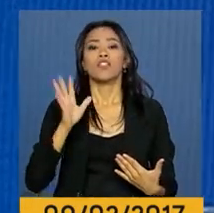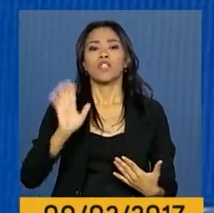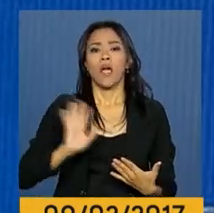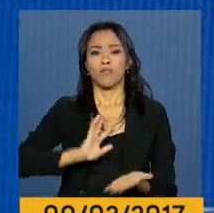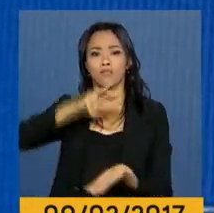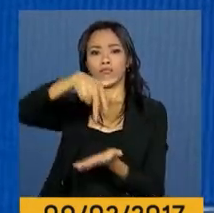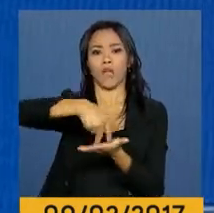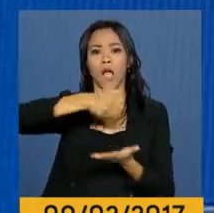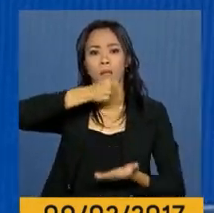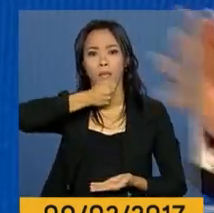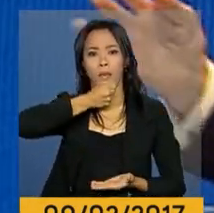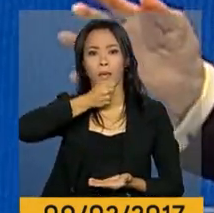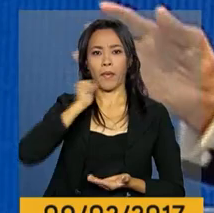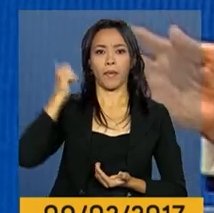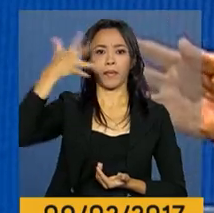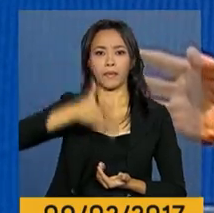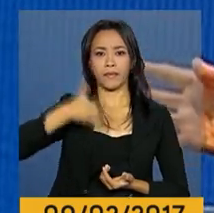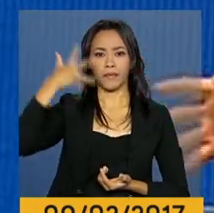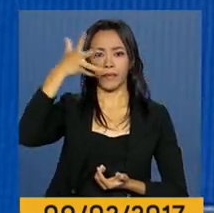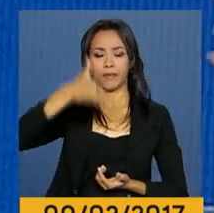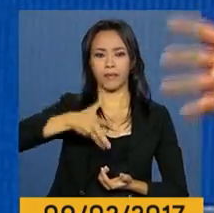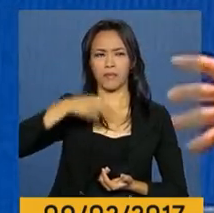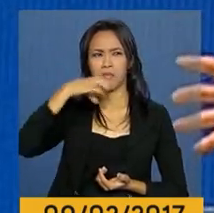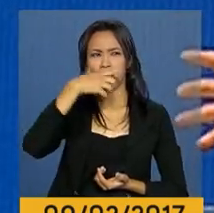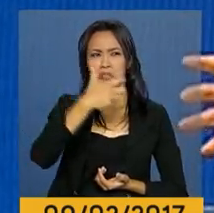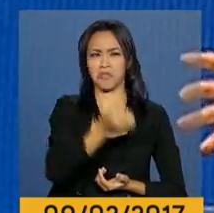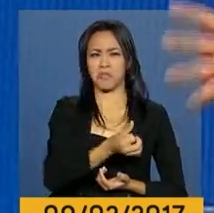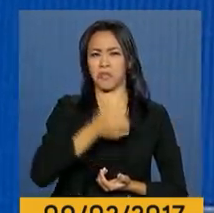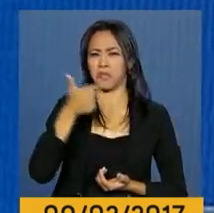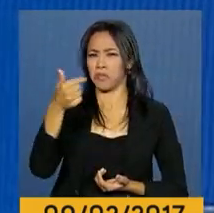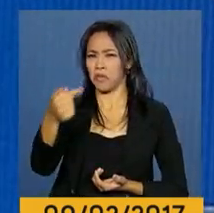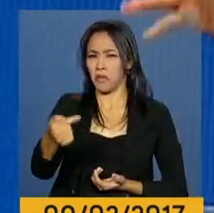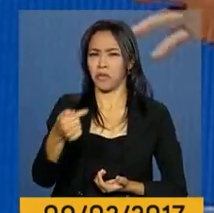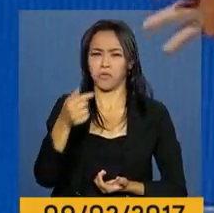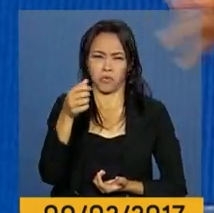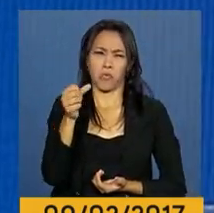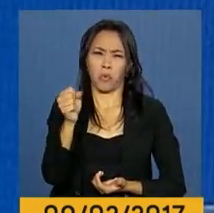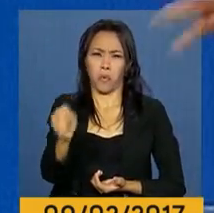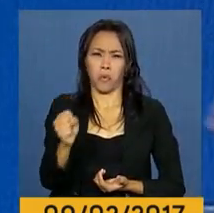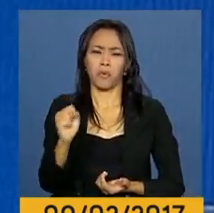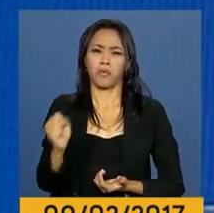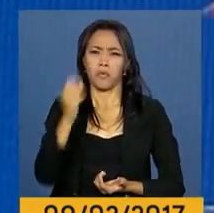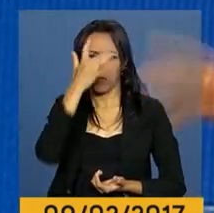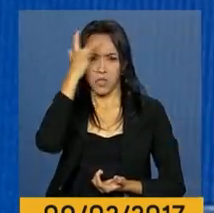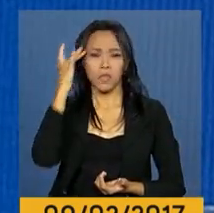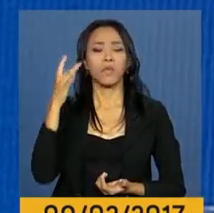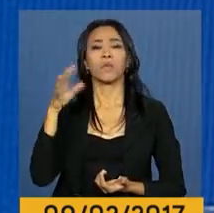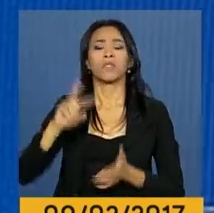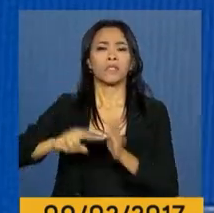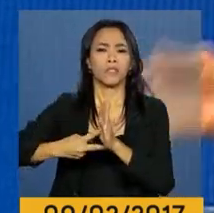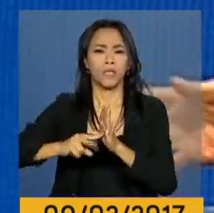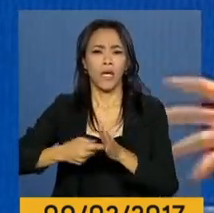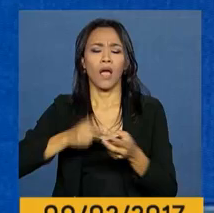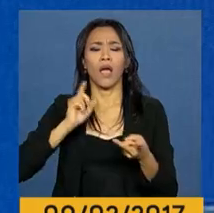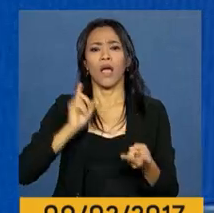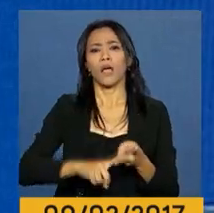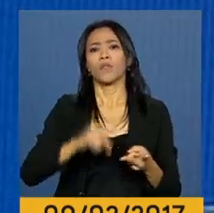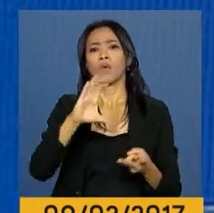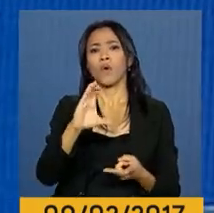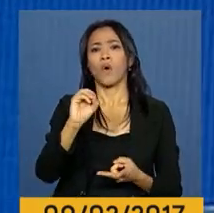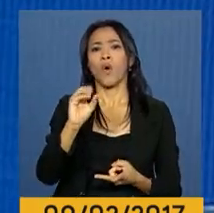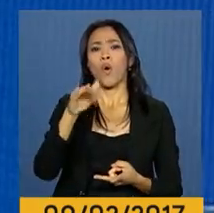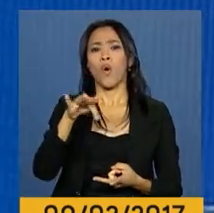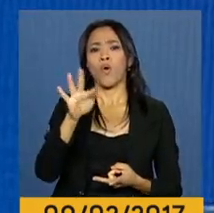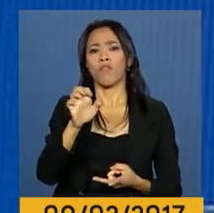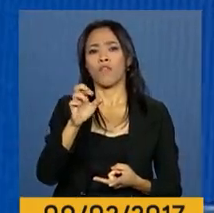eh sete oito membros das centrais sindicais sete oito das federações de indústrias Confederações nacionais